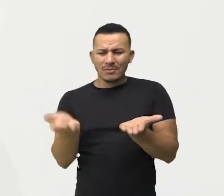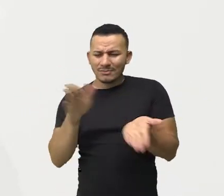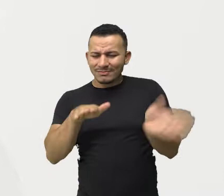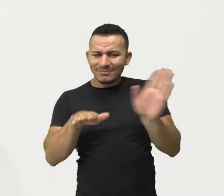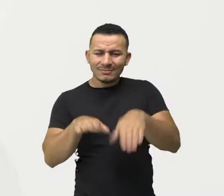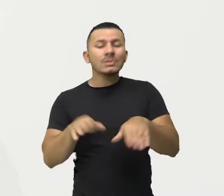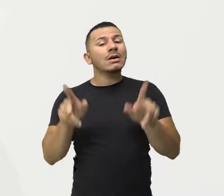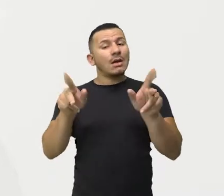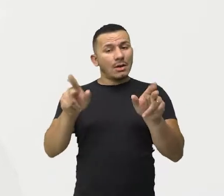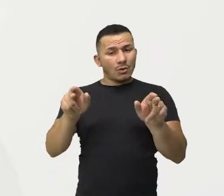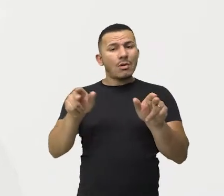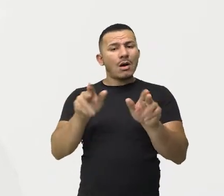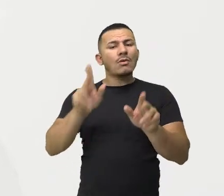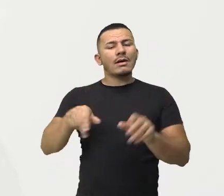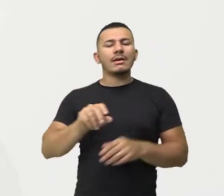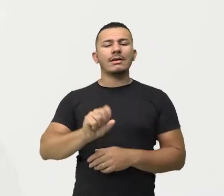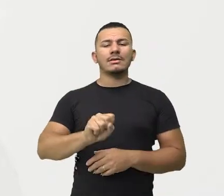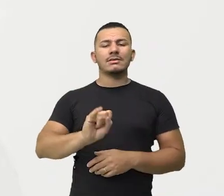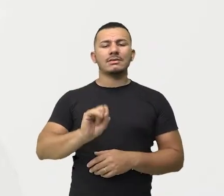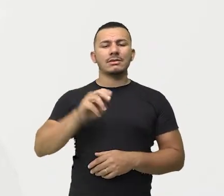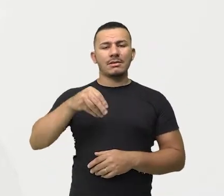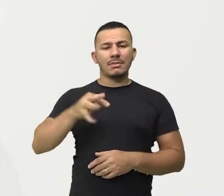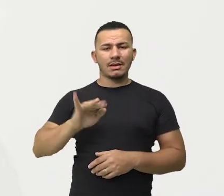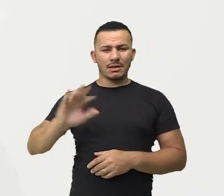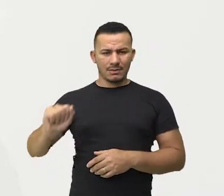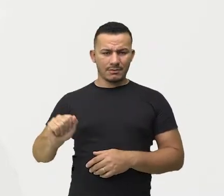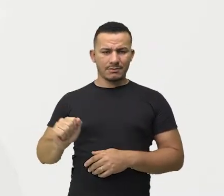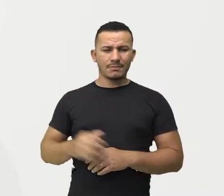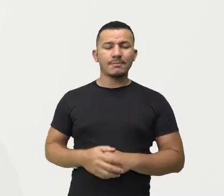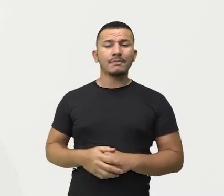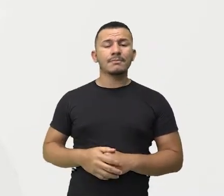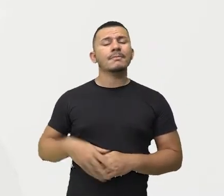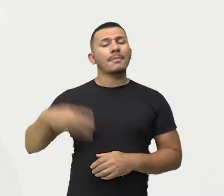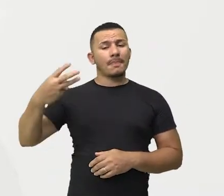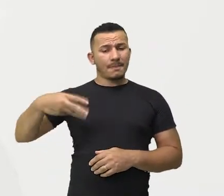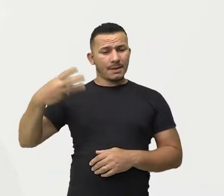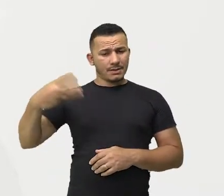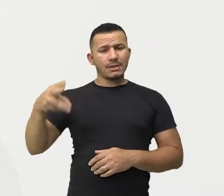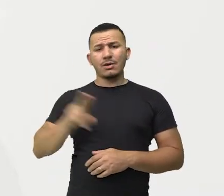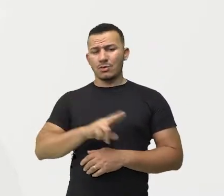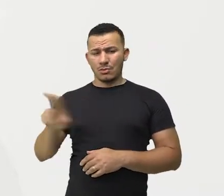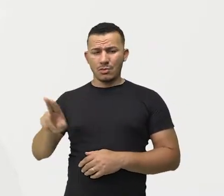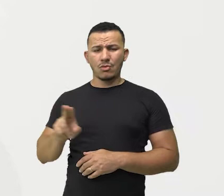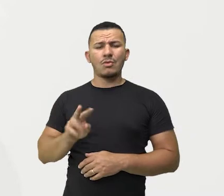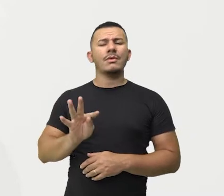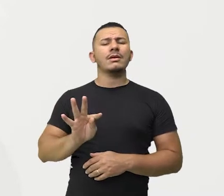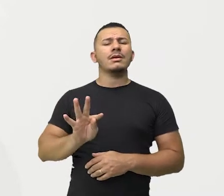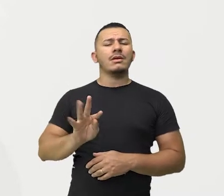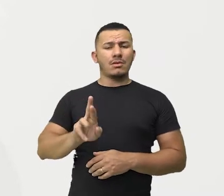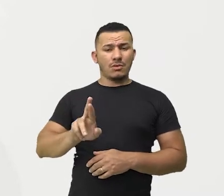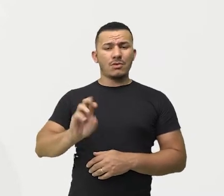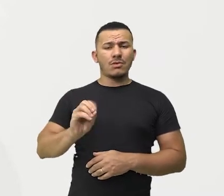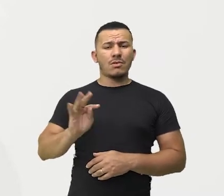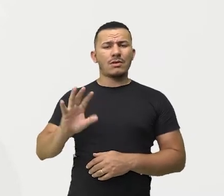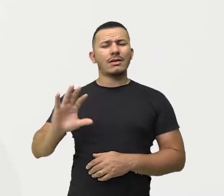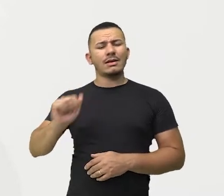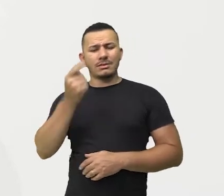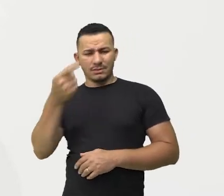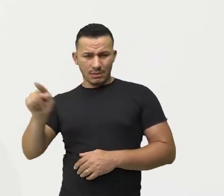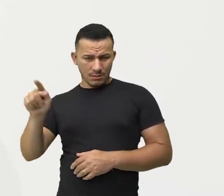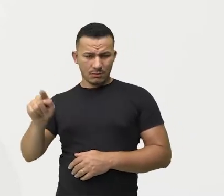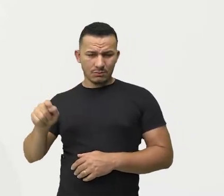nós estamos diante de uma simetria. A terceira simetria é chamada simetria de rotação. Olha